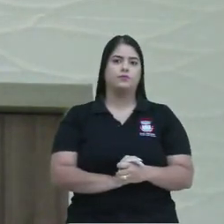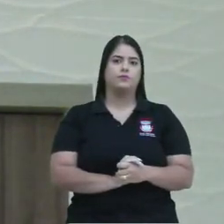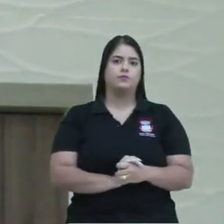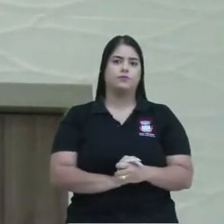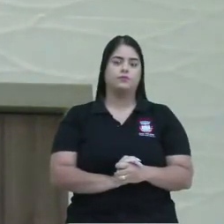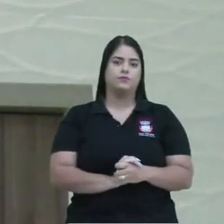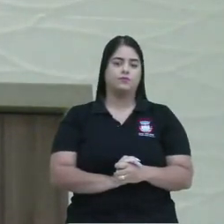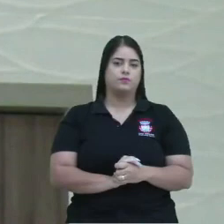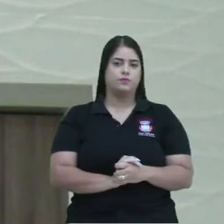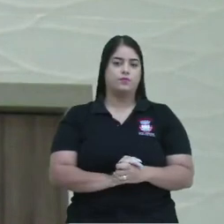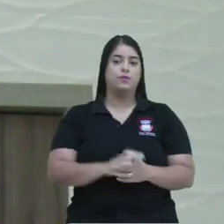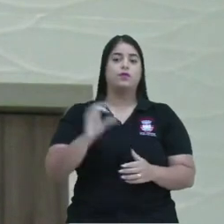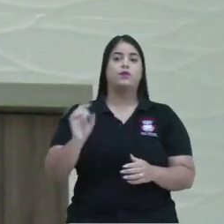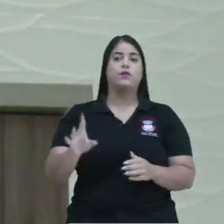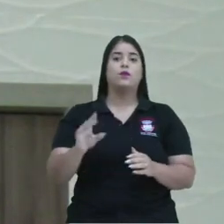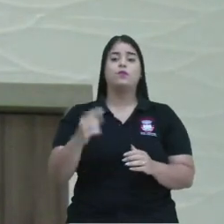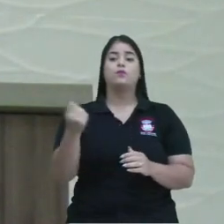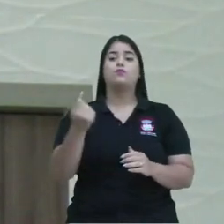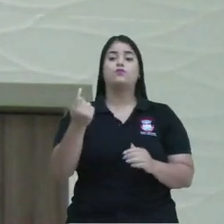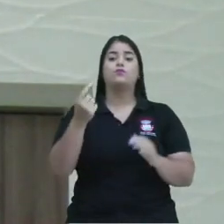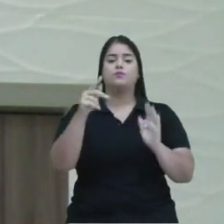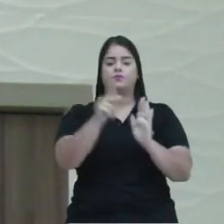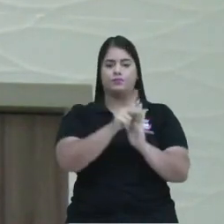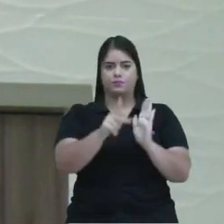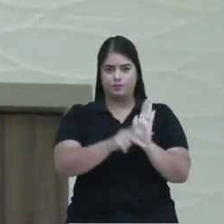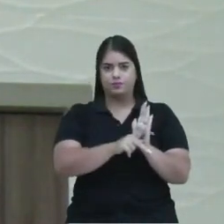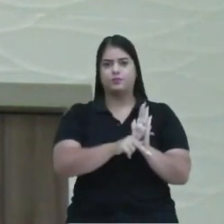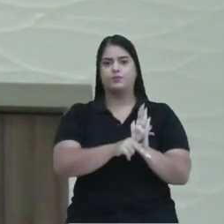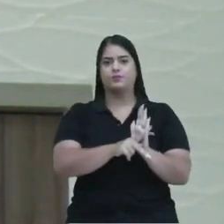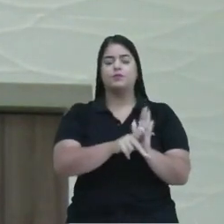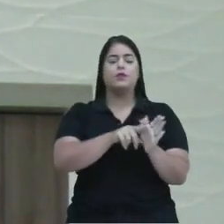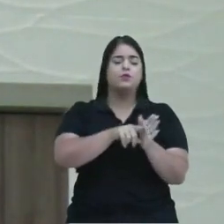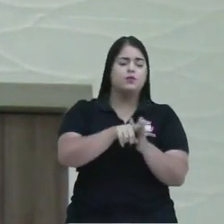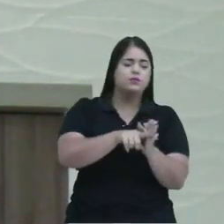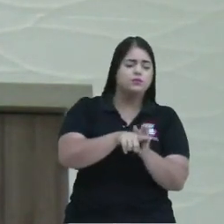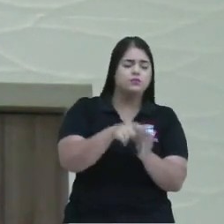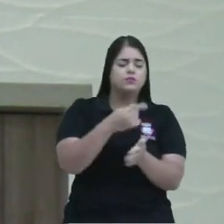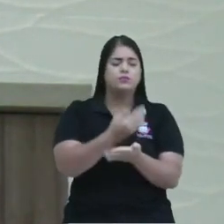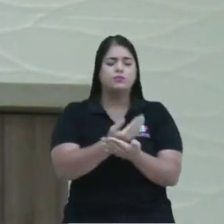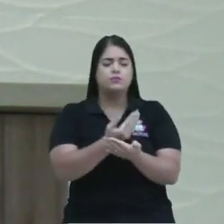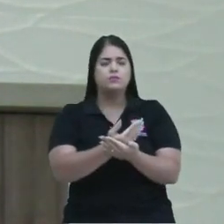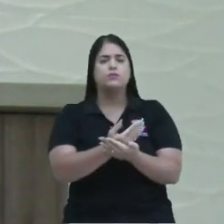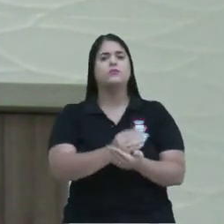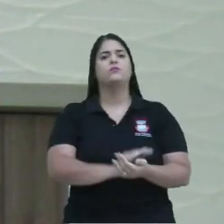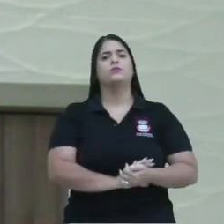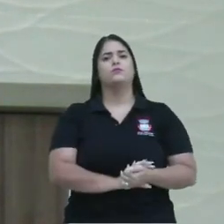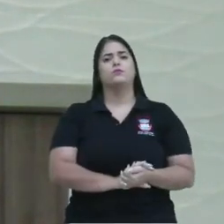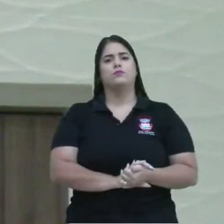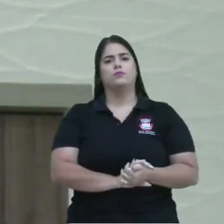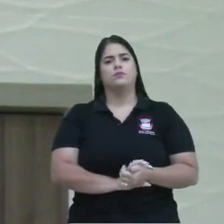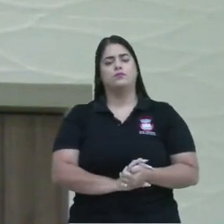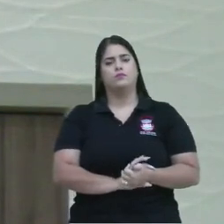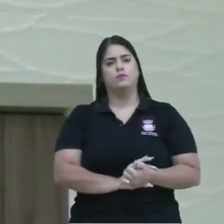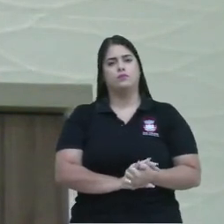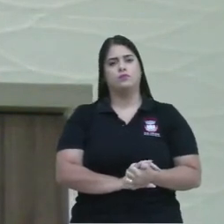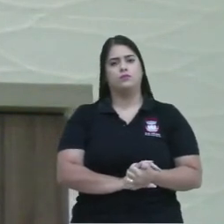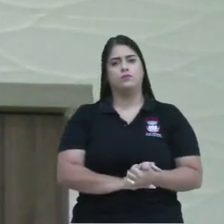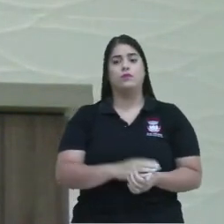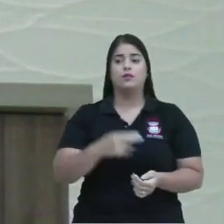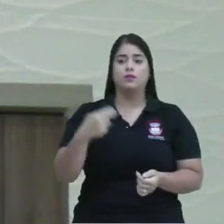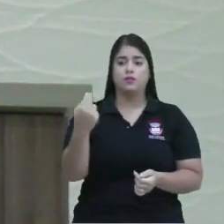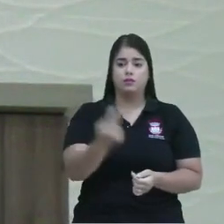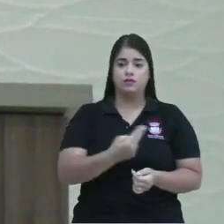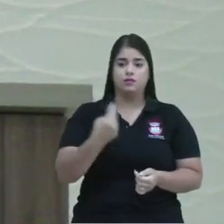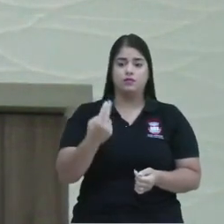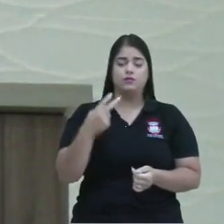Analise e só mande um projeto só. E isso foi feito, uma análise minuciosa nesse projeto. E